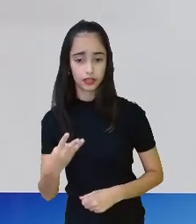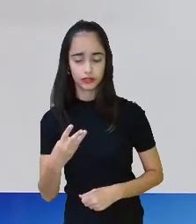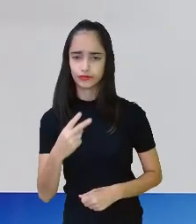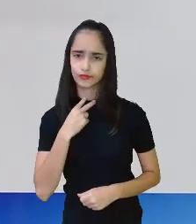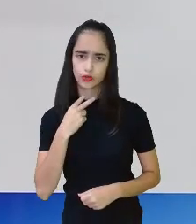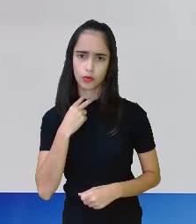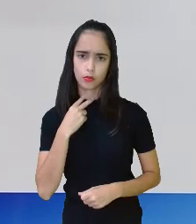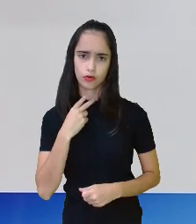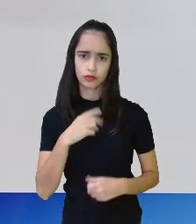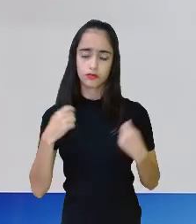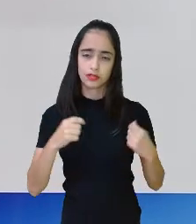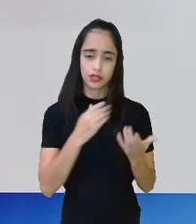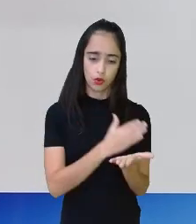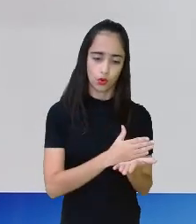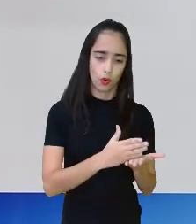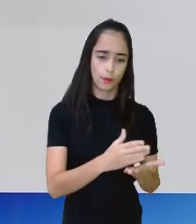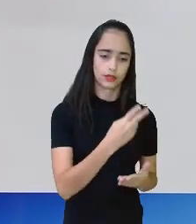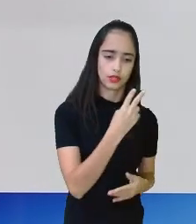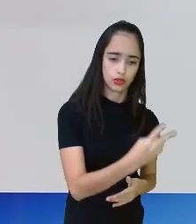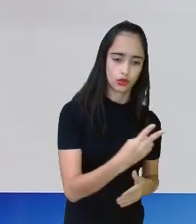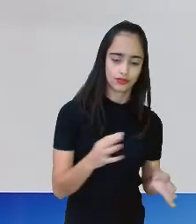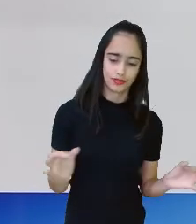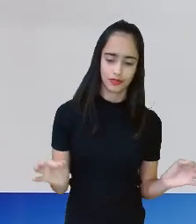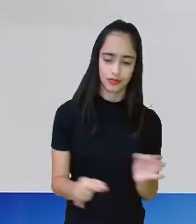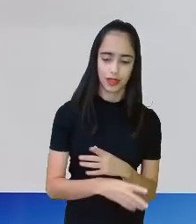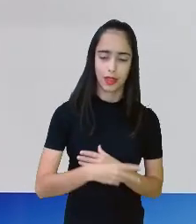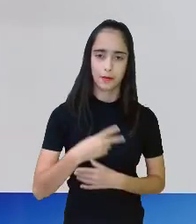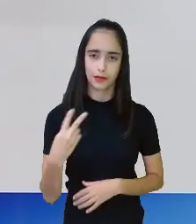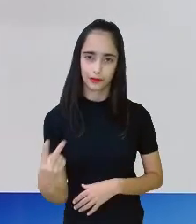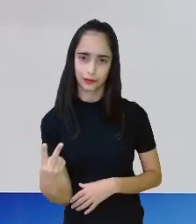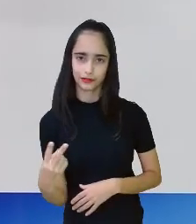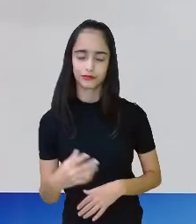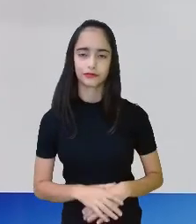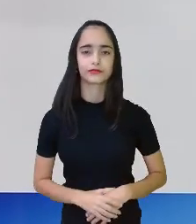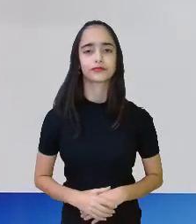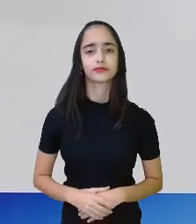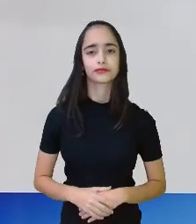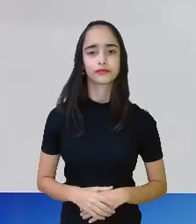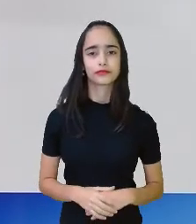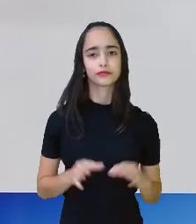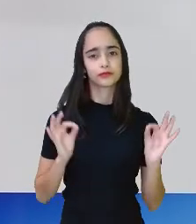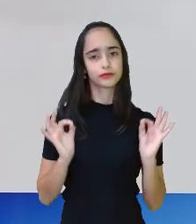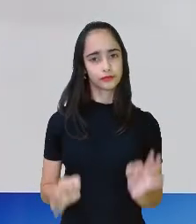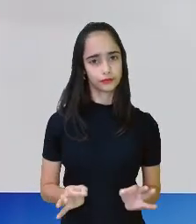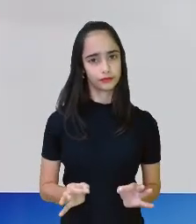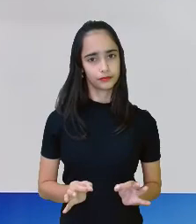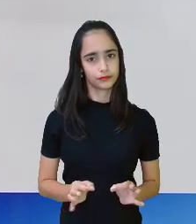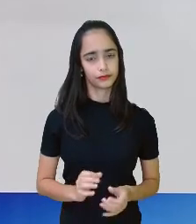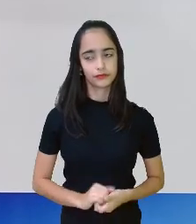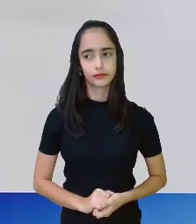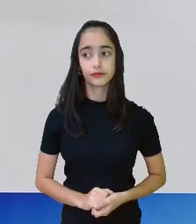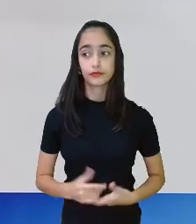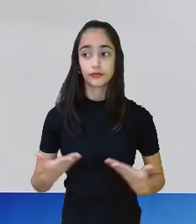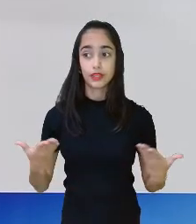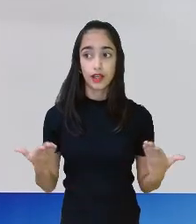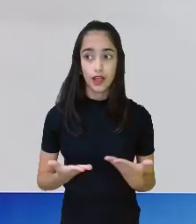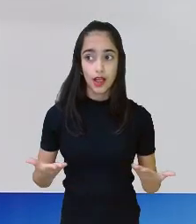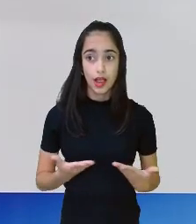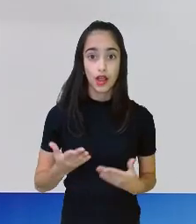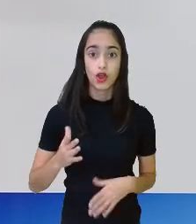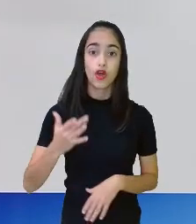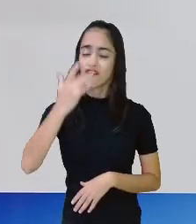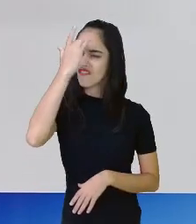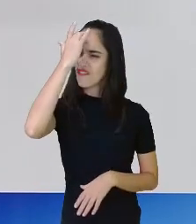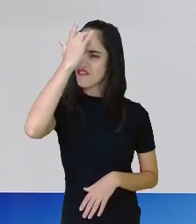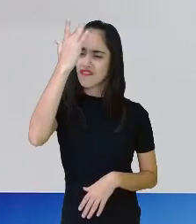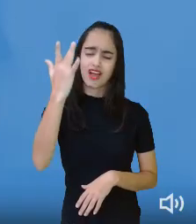começou aqui, vocês verificam se todos estão com o mesmo padrão, tá certo? Agora, mais fácil,